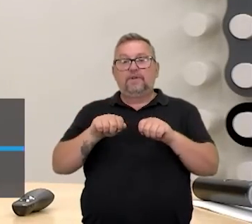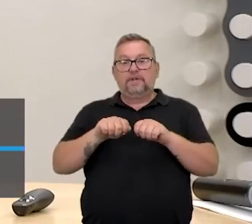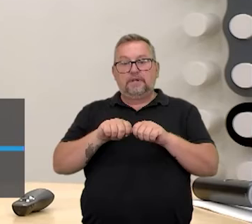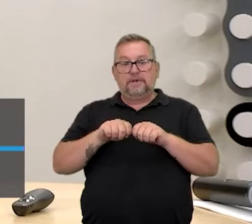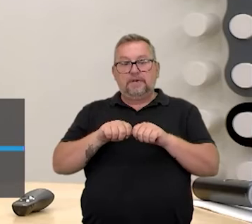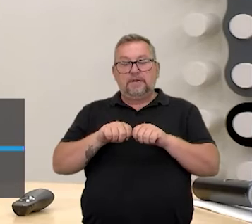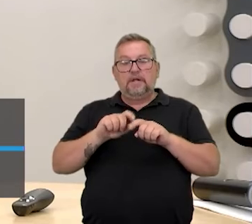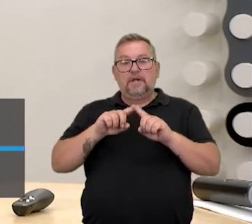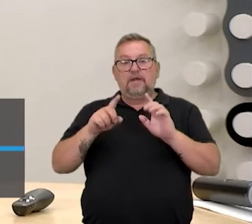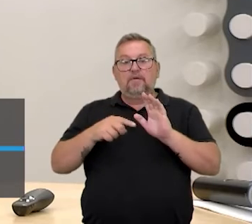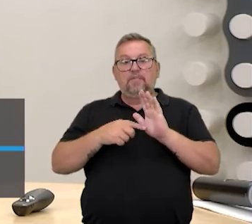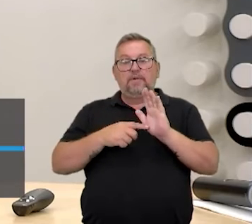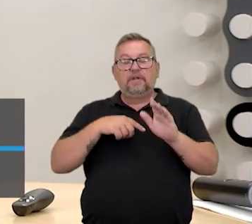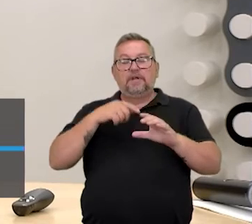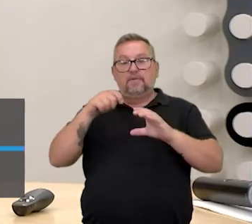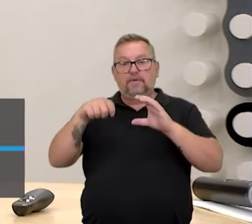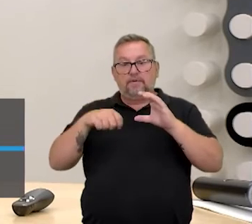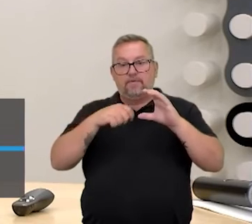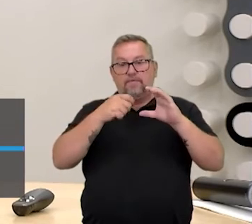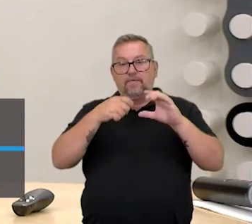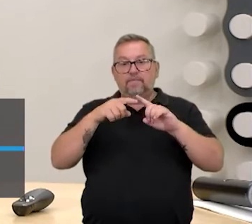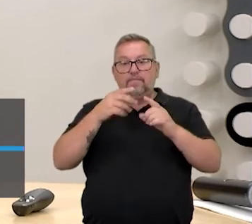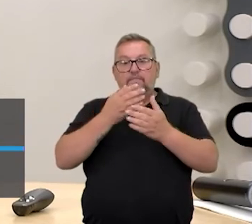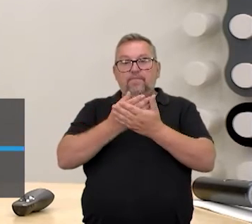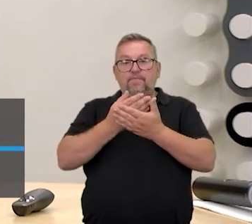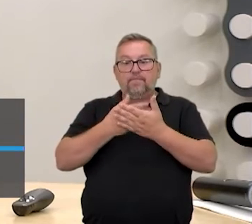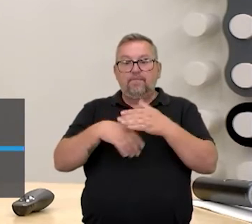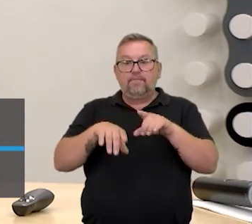sugestão a apresentação desses vídeos na